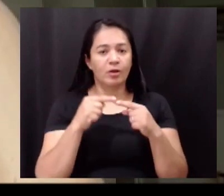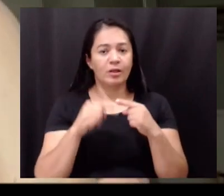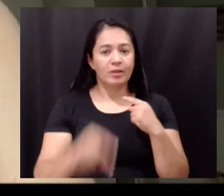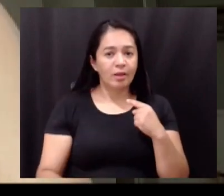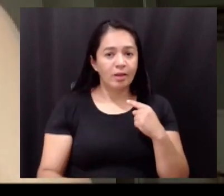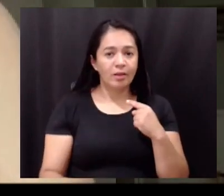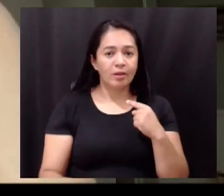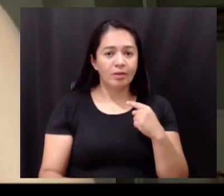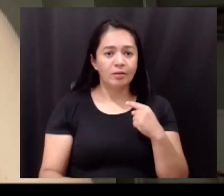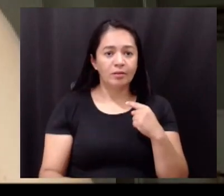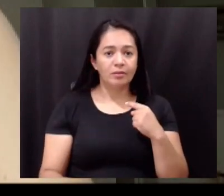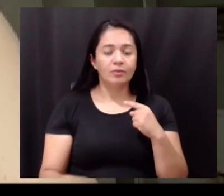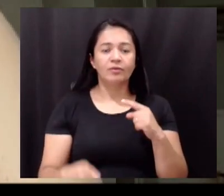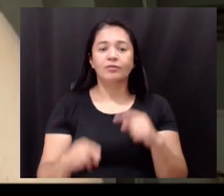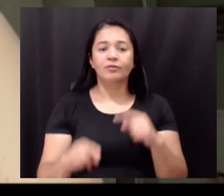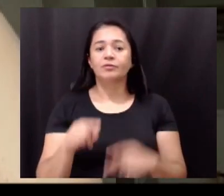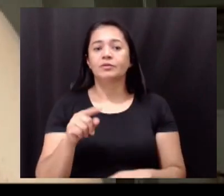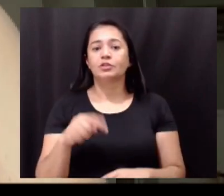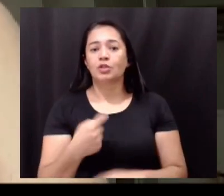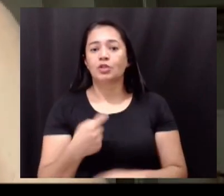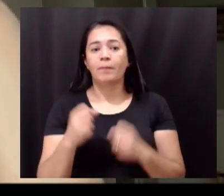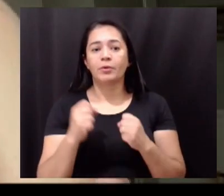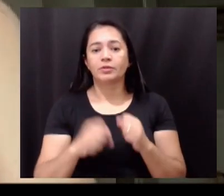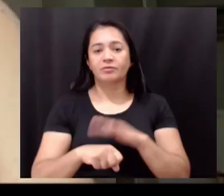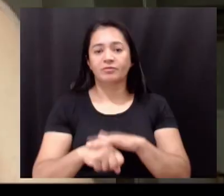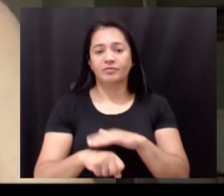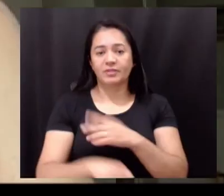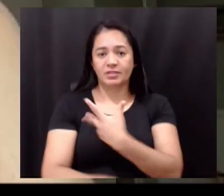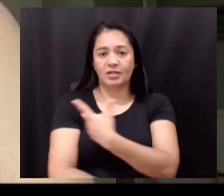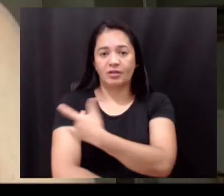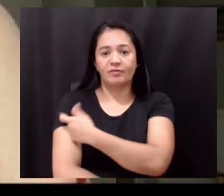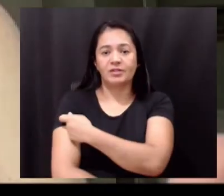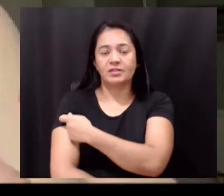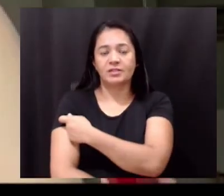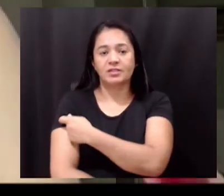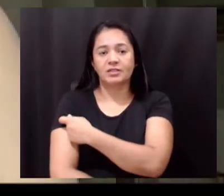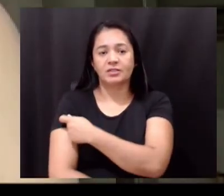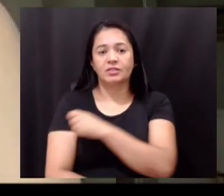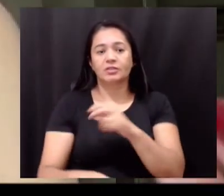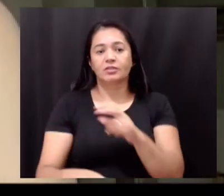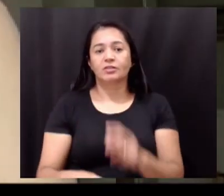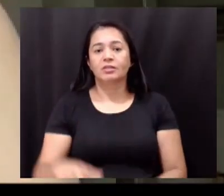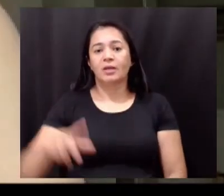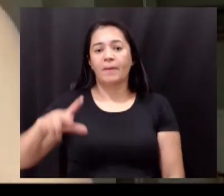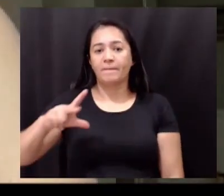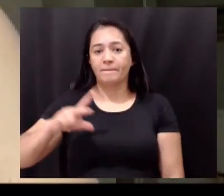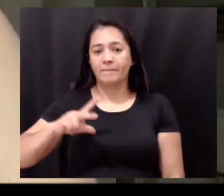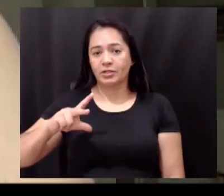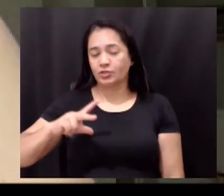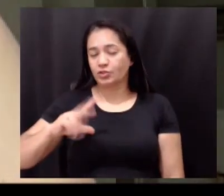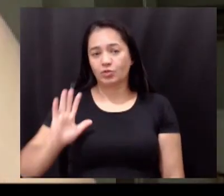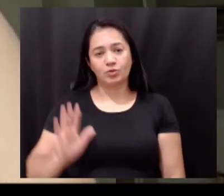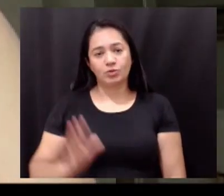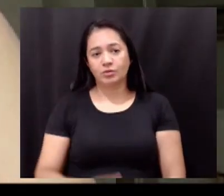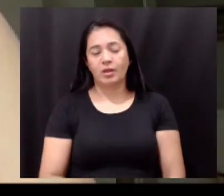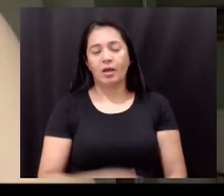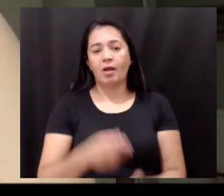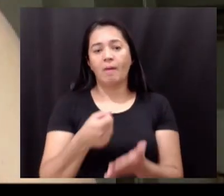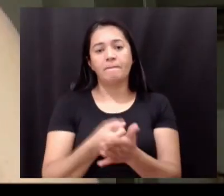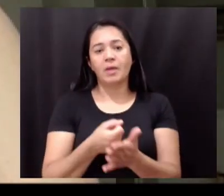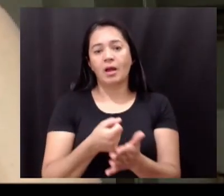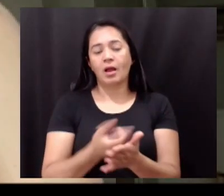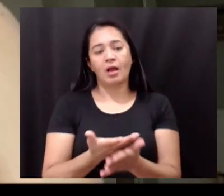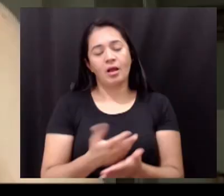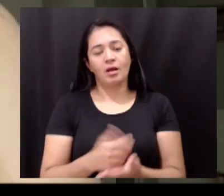estabelece, nós podemos realizar a vacina contra o HPV no sistema privado, né? Fazer pagar para ter o